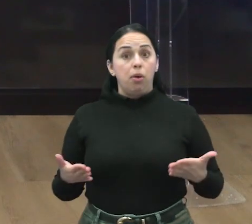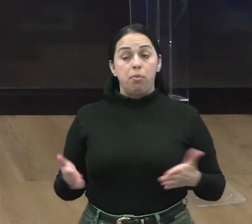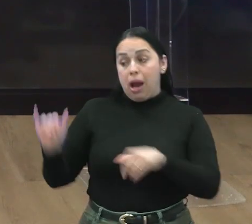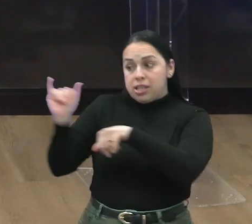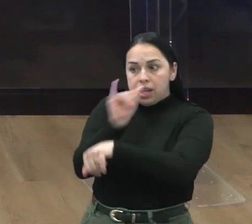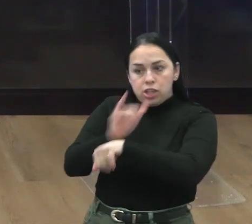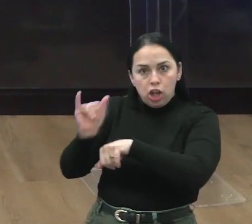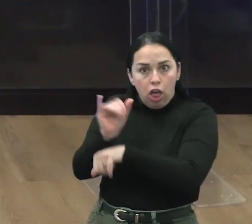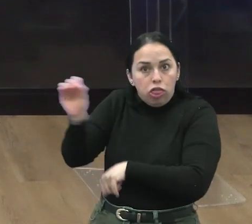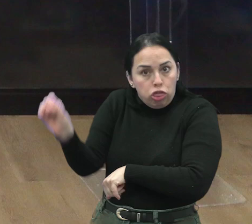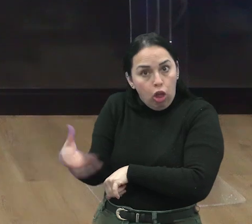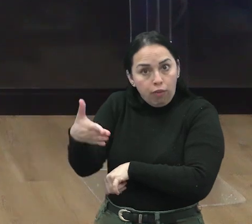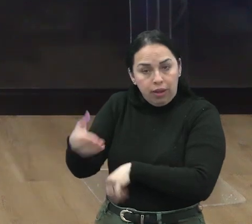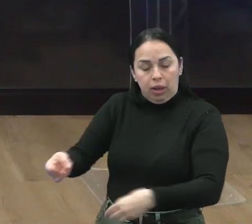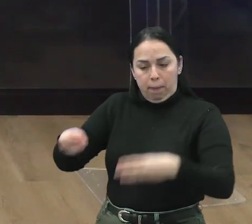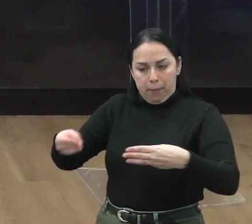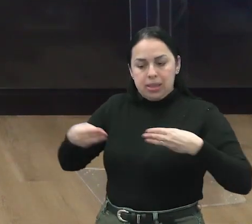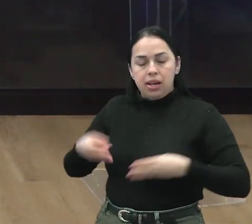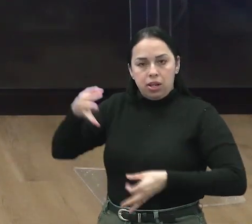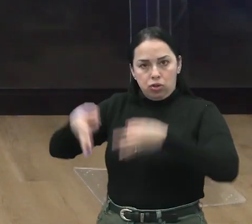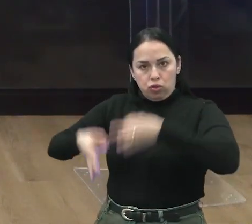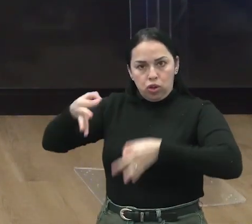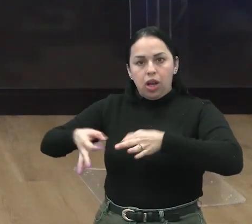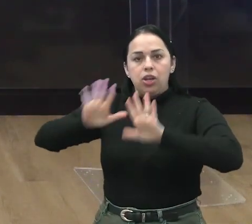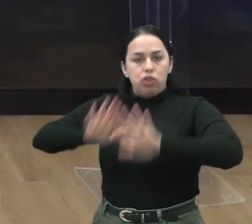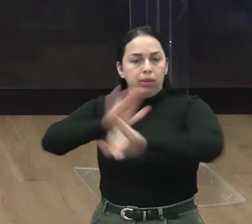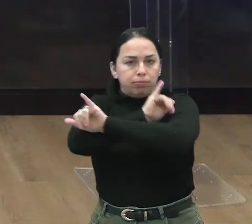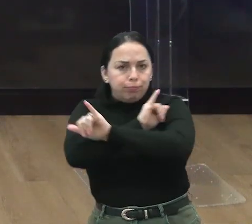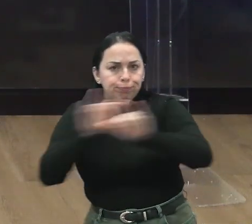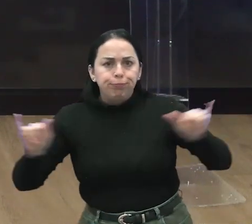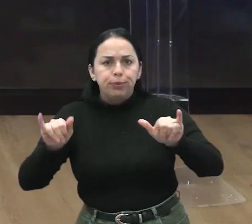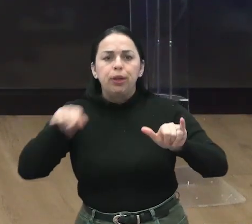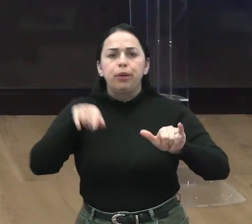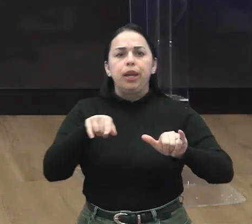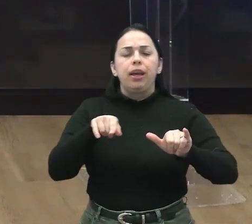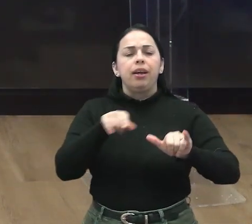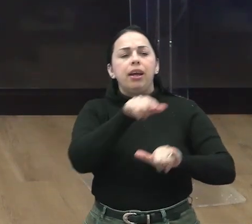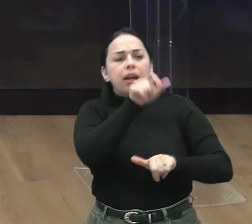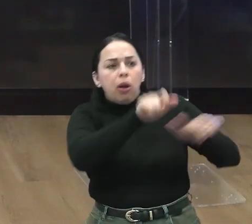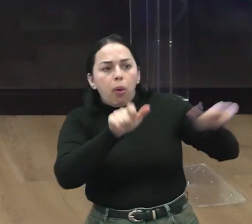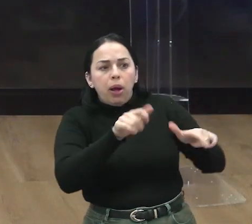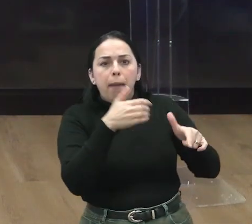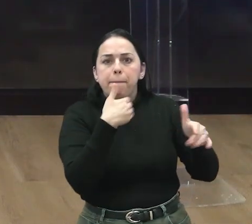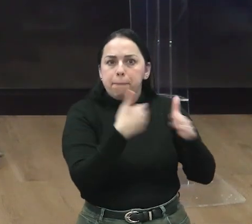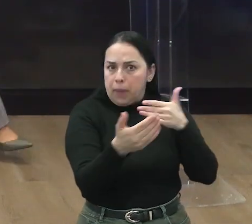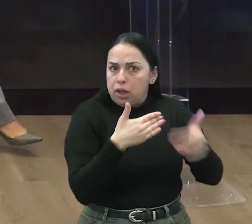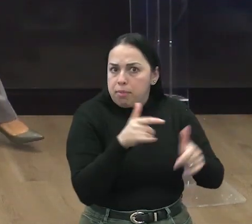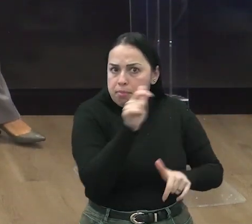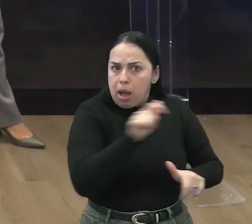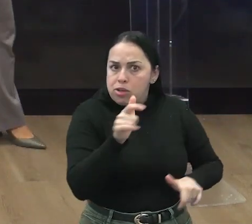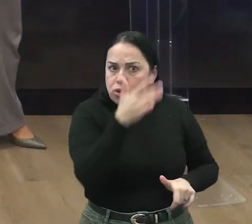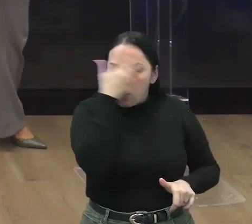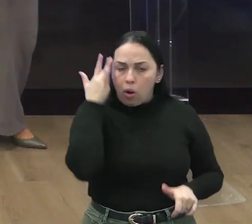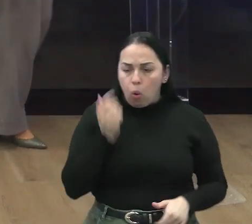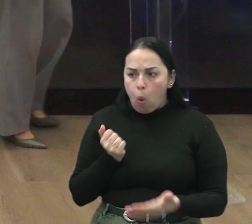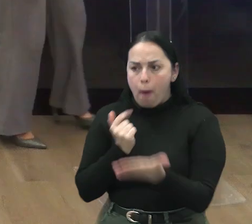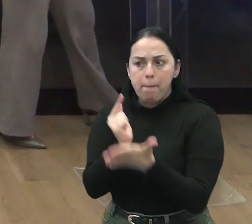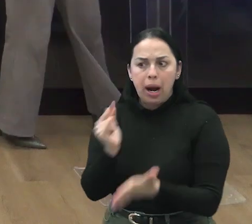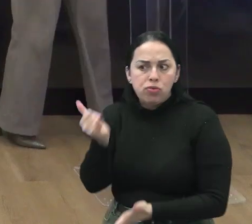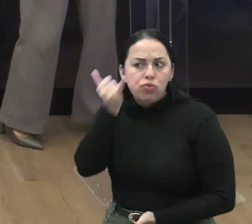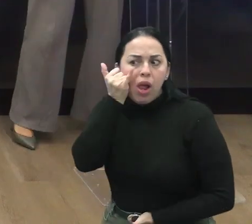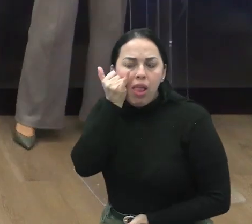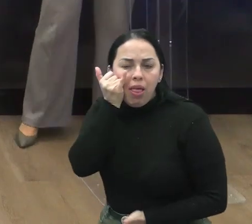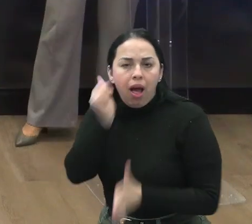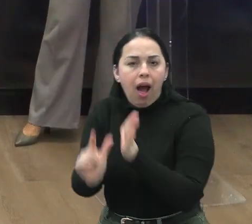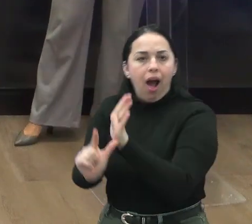Uma nova ferramenta lançada pelo Ministério da Justiça e Segurança Pública vai permitir que qualquer pessoa, antes de comprar